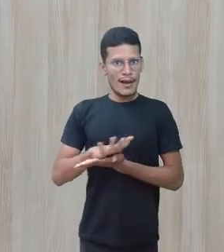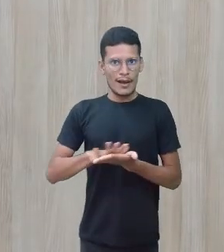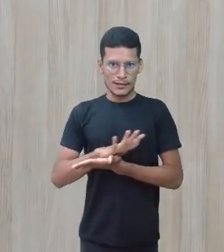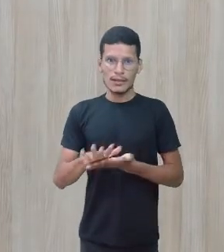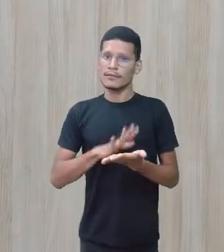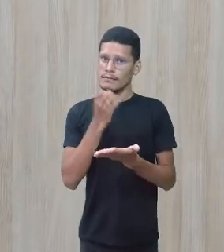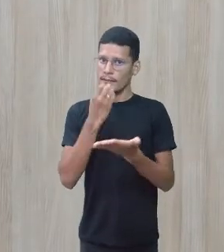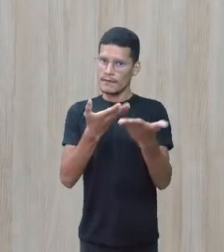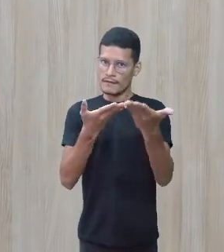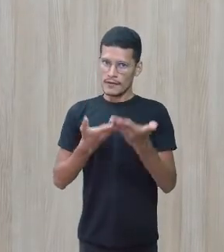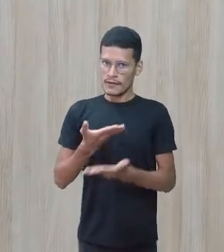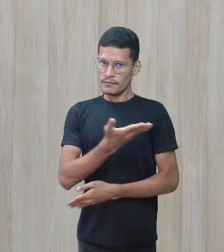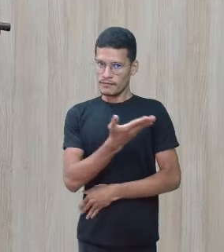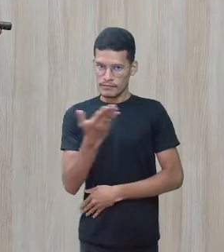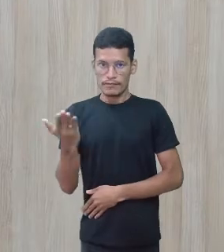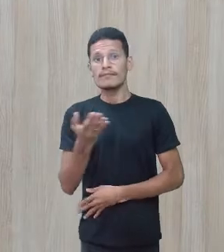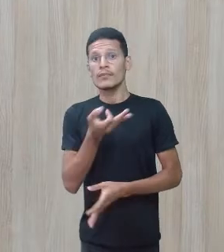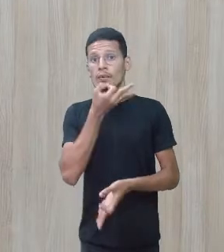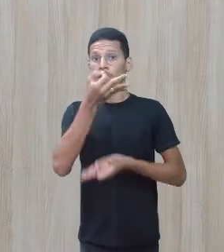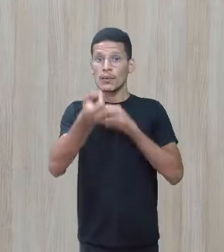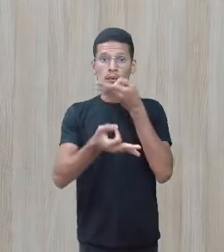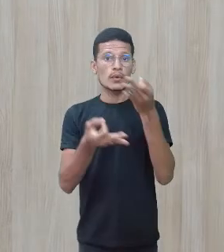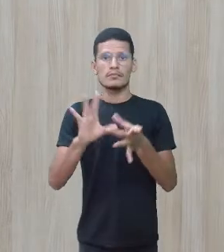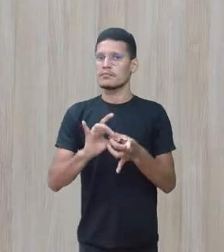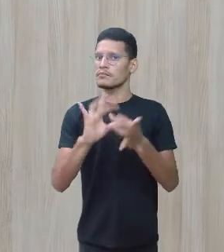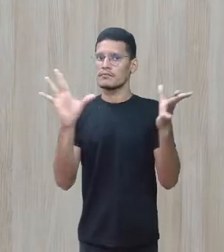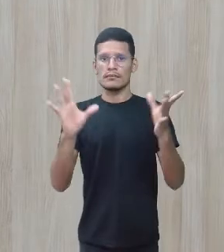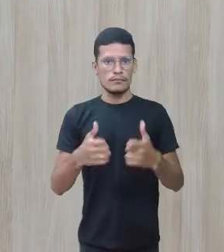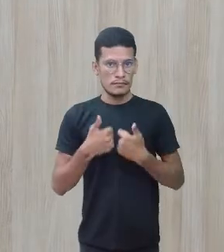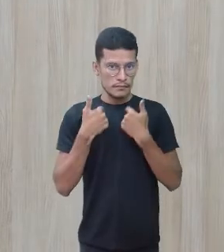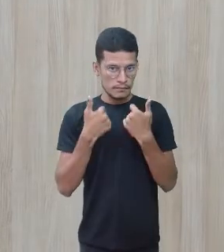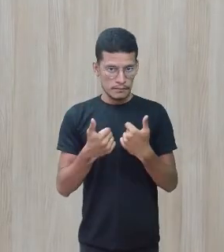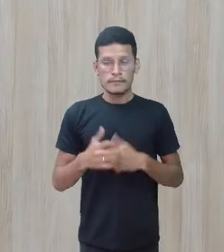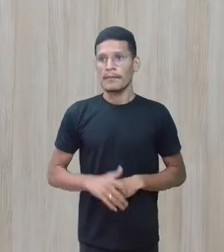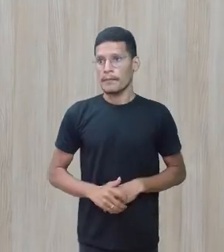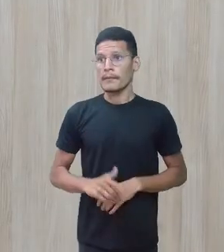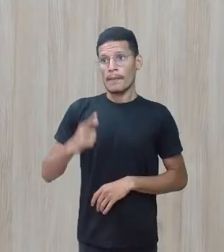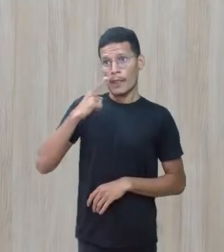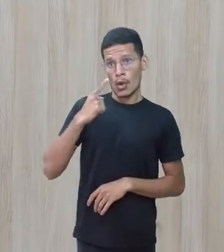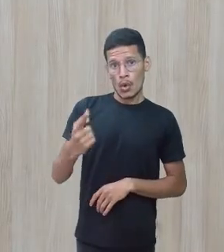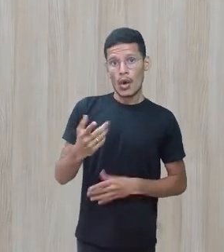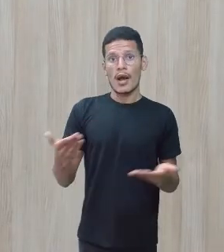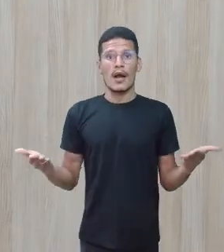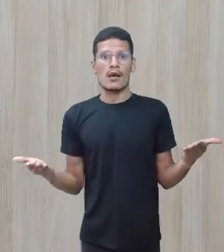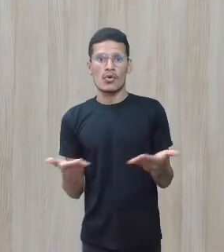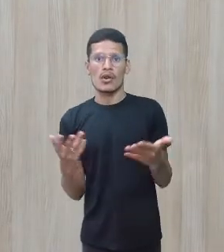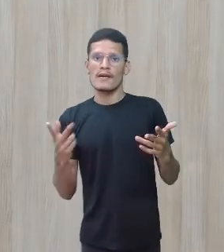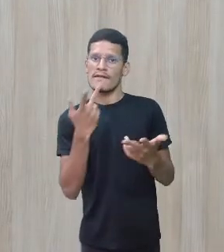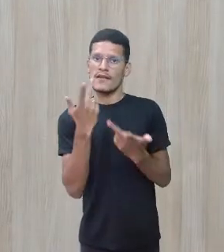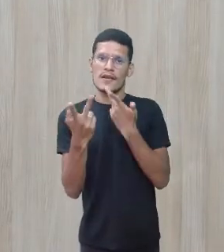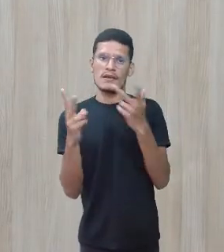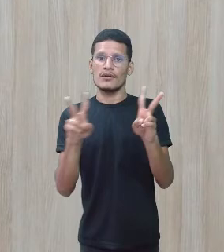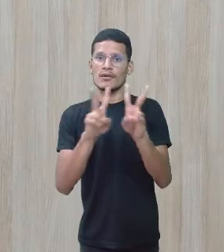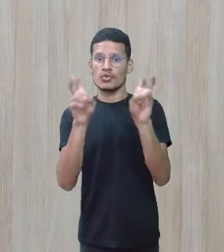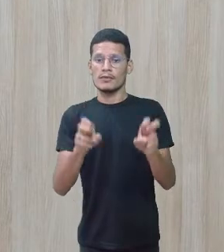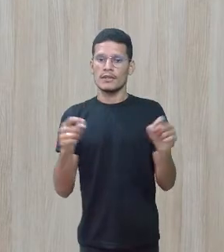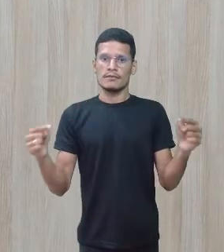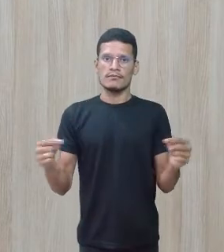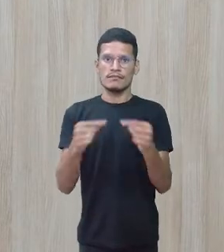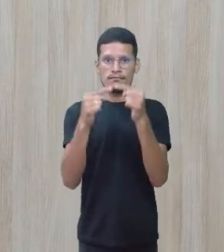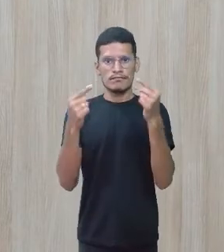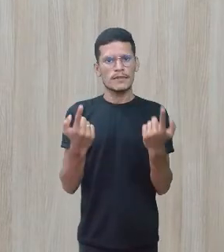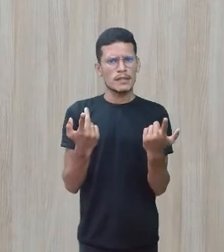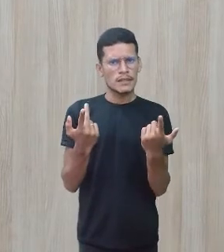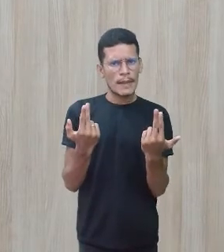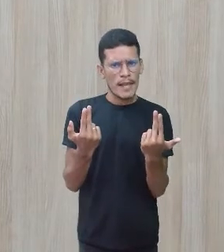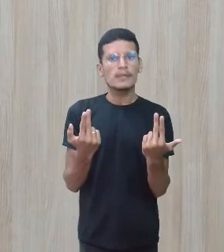Sejam bem-vindos, pessoal, e comentem, fiquem à vontade, tá certo? Olha só, agora falando sobre a ideia de semelhança, preste